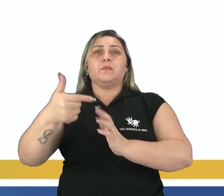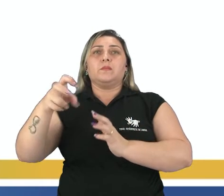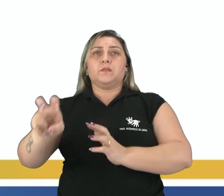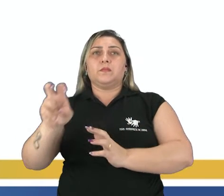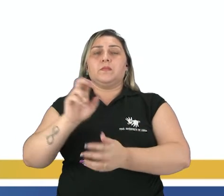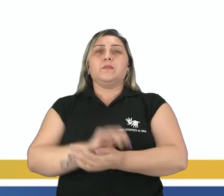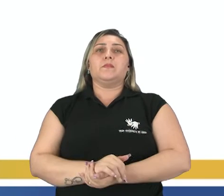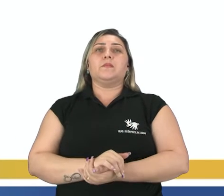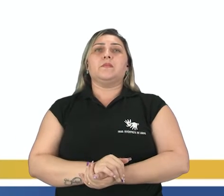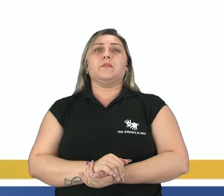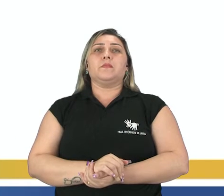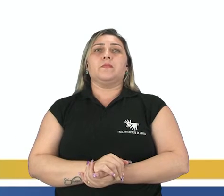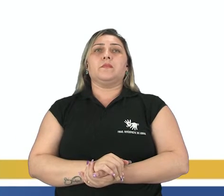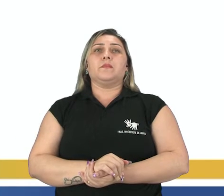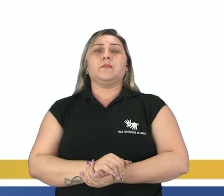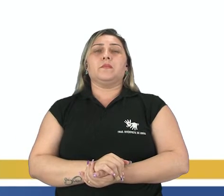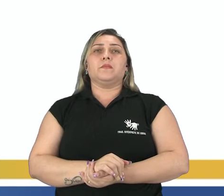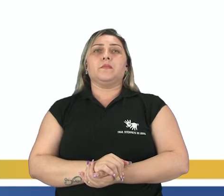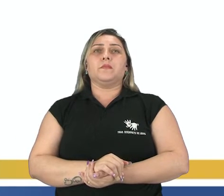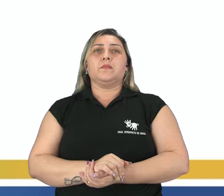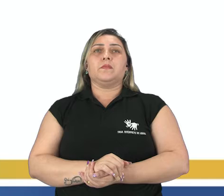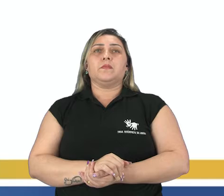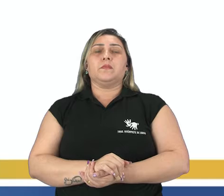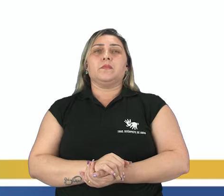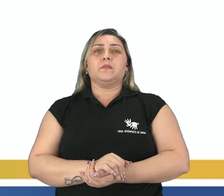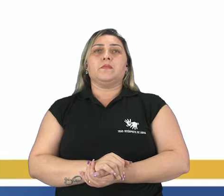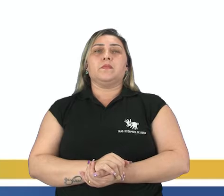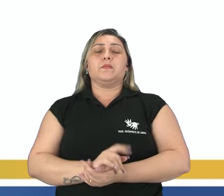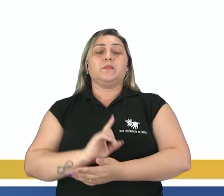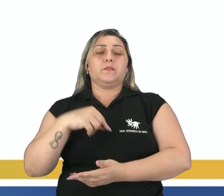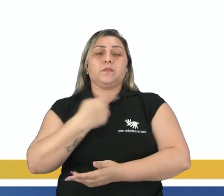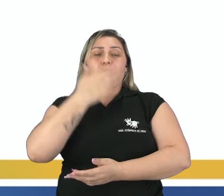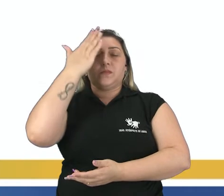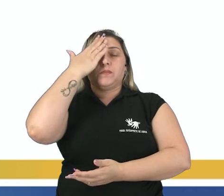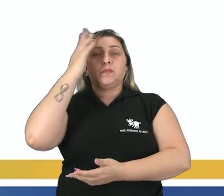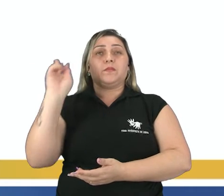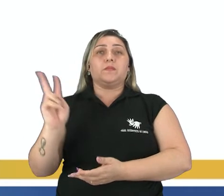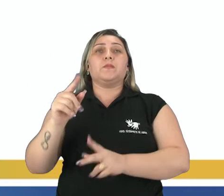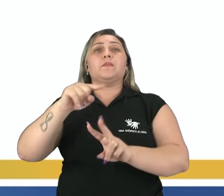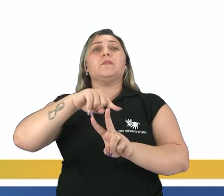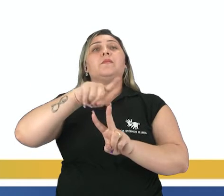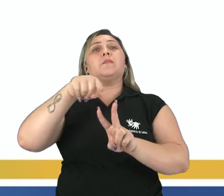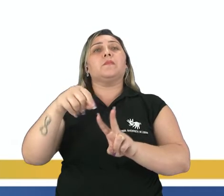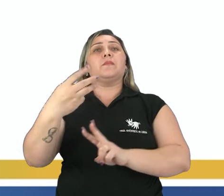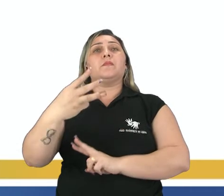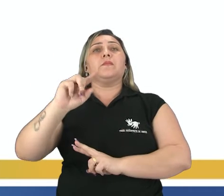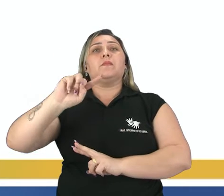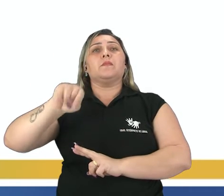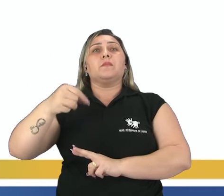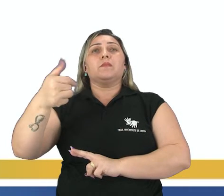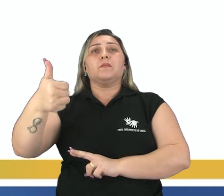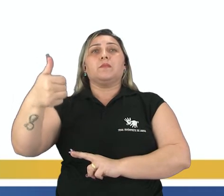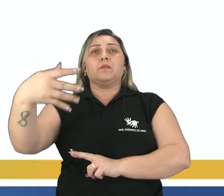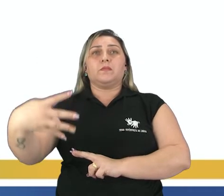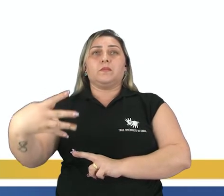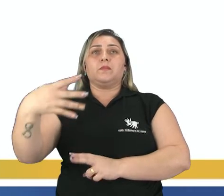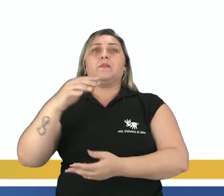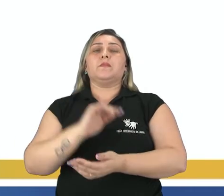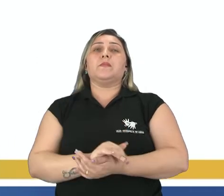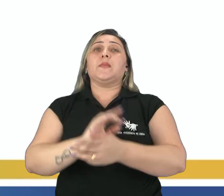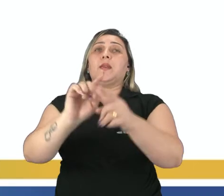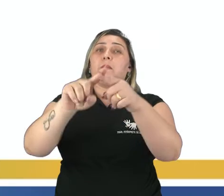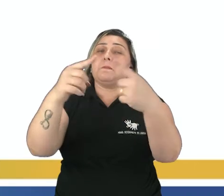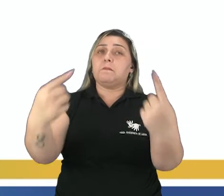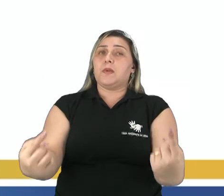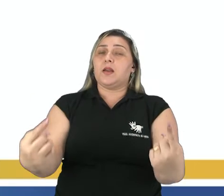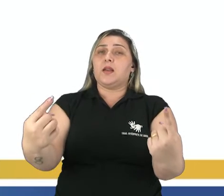2,25. E aí, nesse caso, nós sabemos o valor do π, que ele é 3,14. Mas